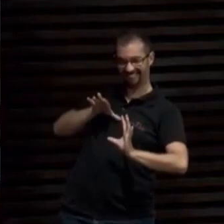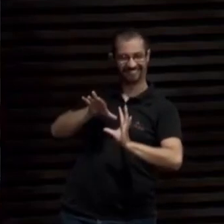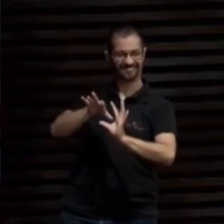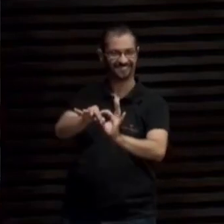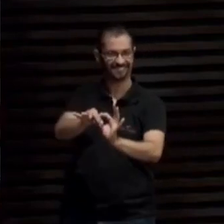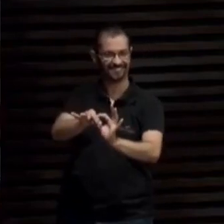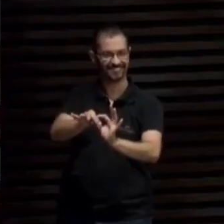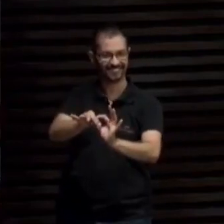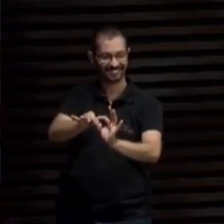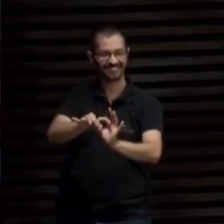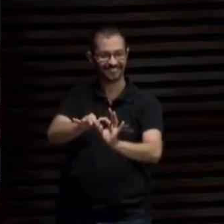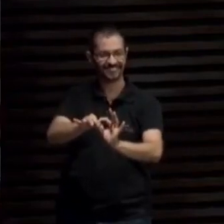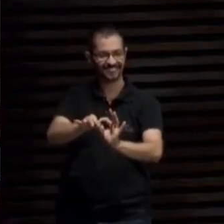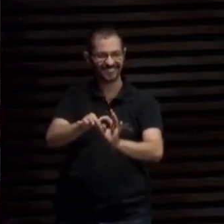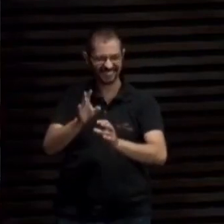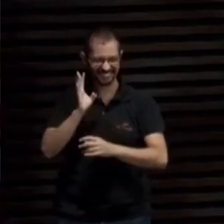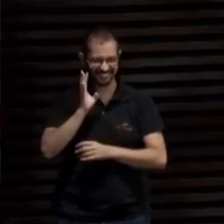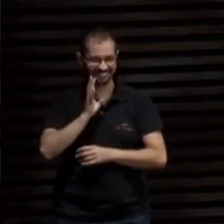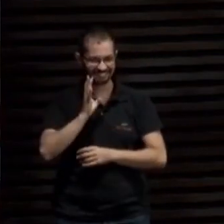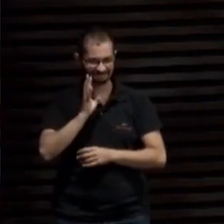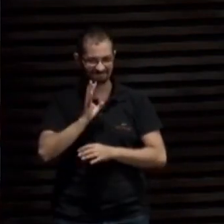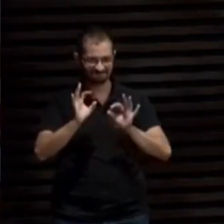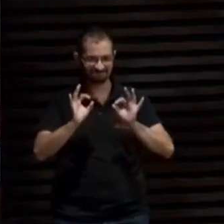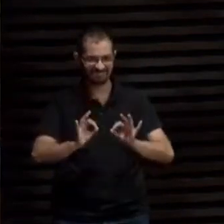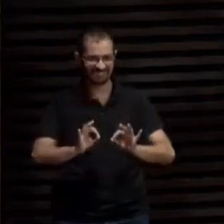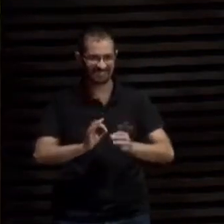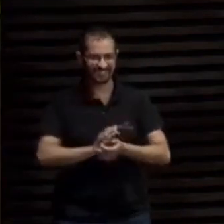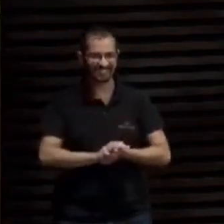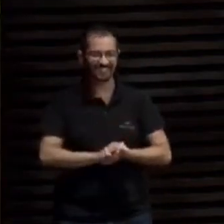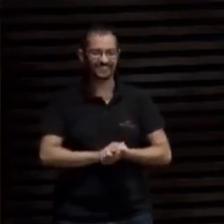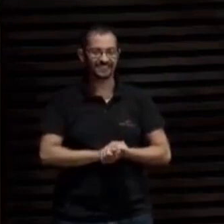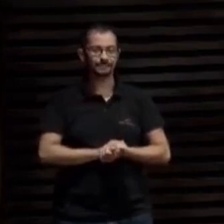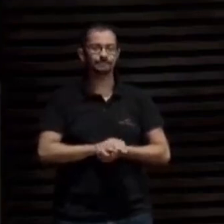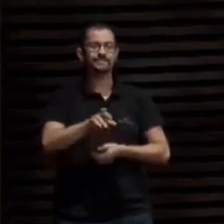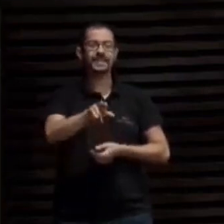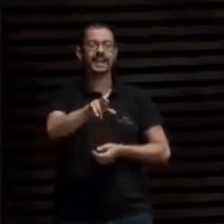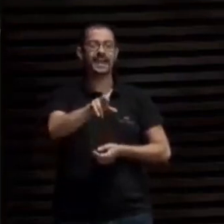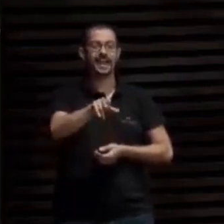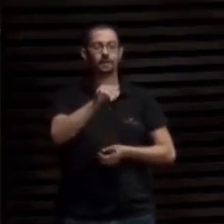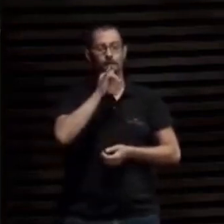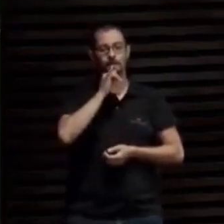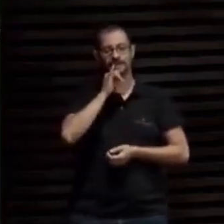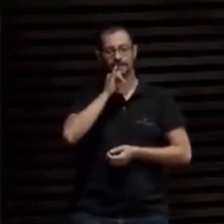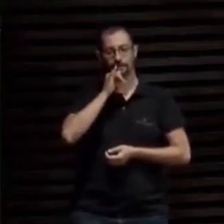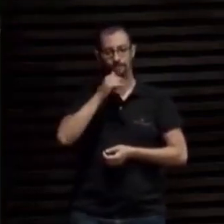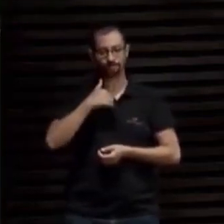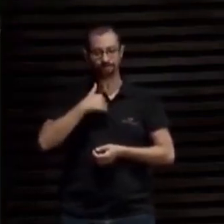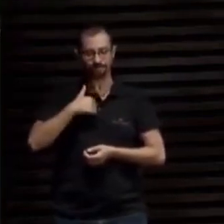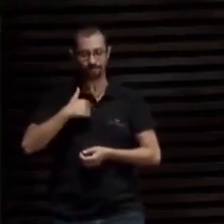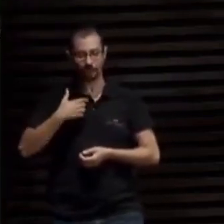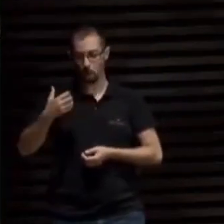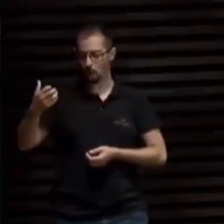de corrida de revezamento. Você pega o bastão e passa para outro. E